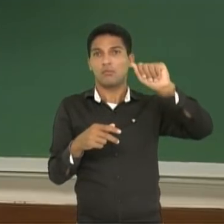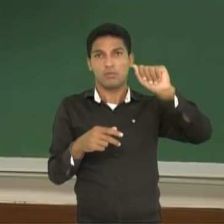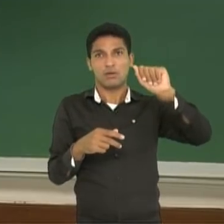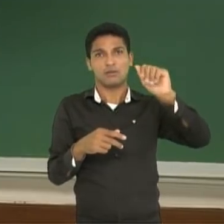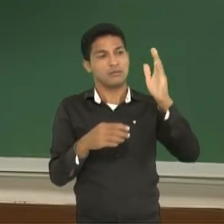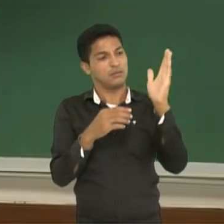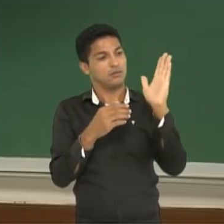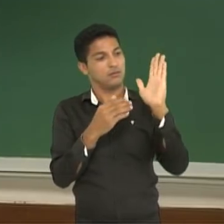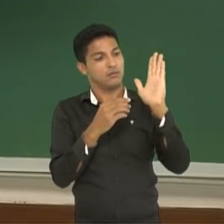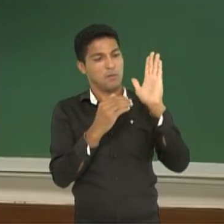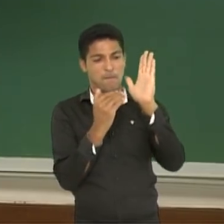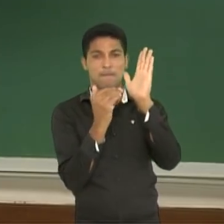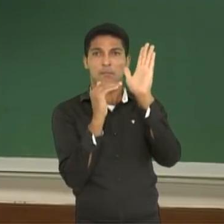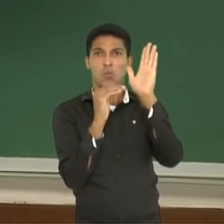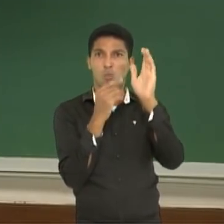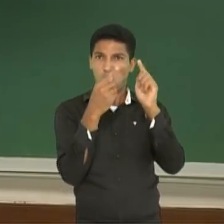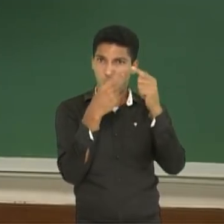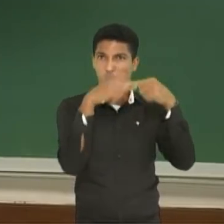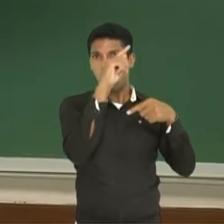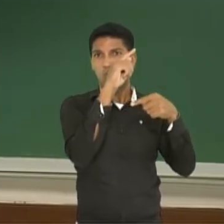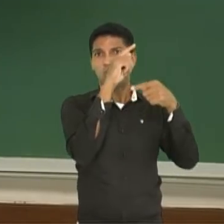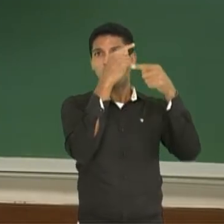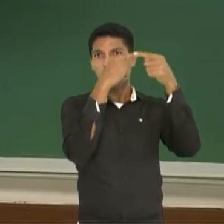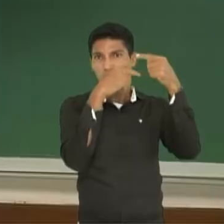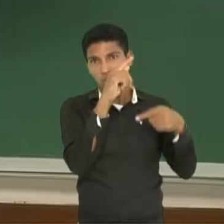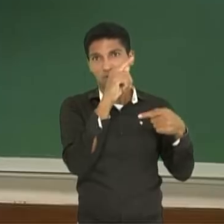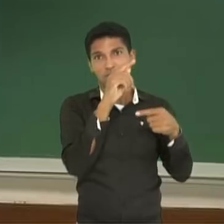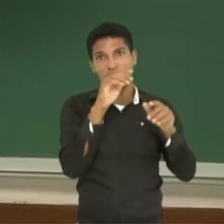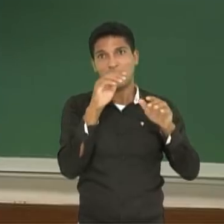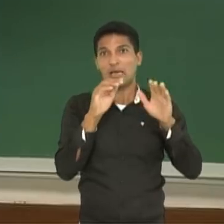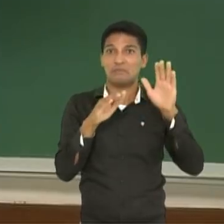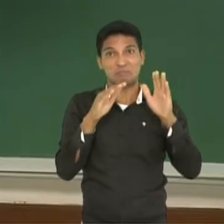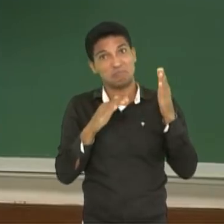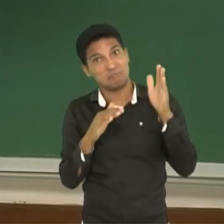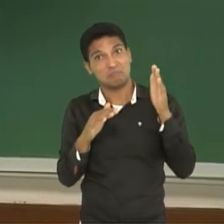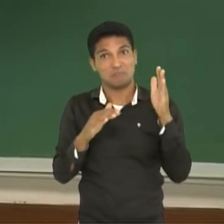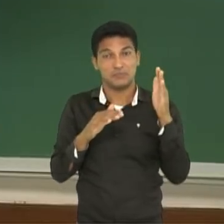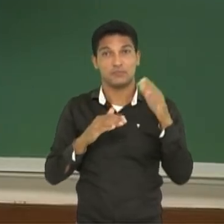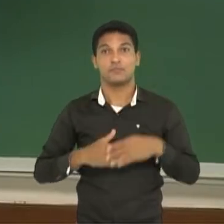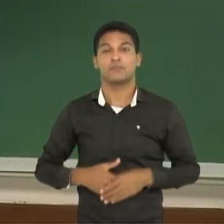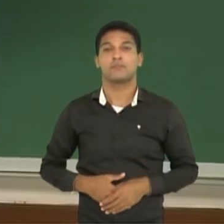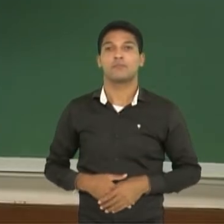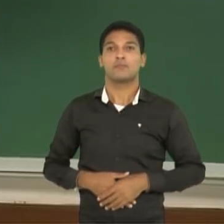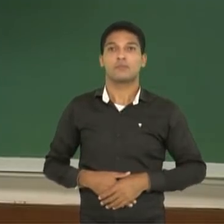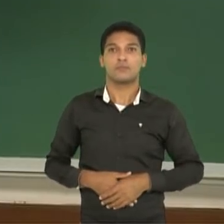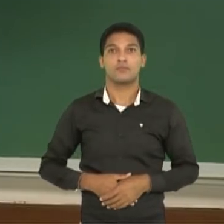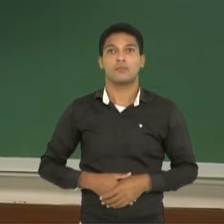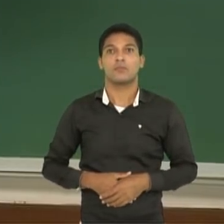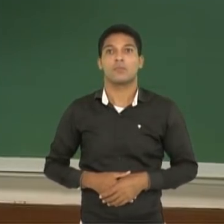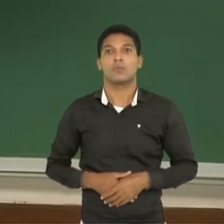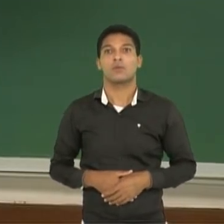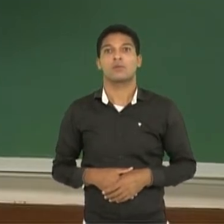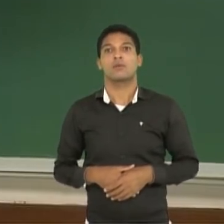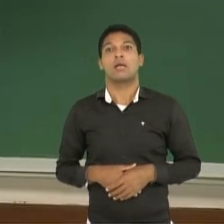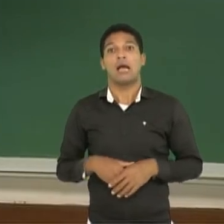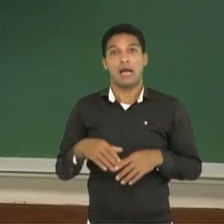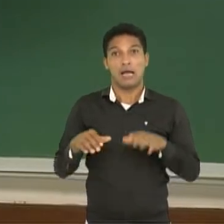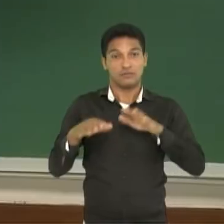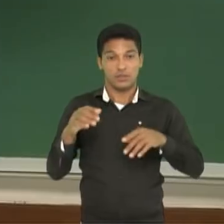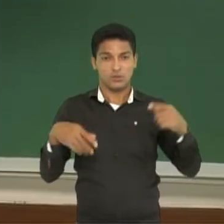pode usar, como que ele pode acompanhar o seu rendimento ao longo da temporada? Então, olha só, como que o atleta pode comparar